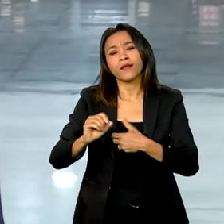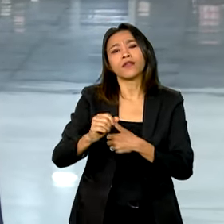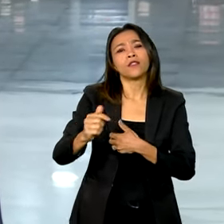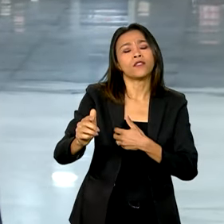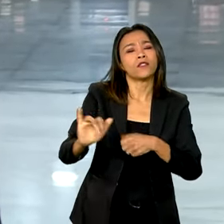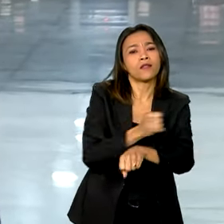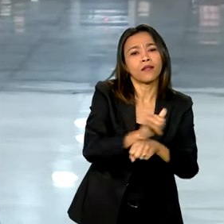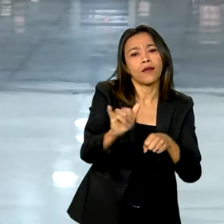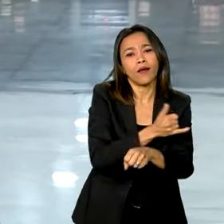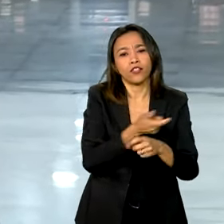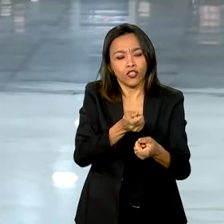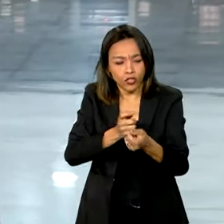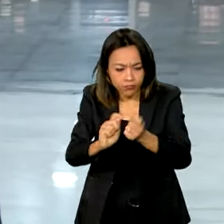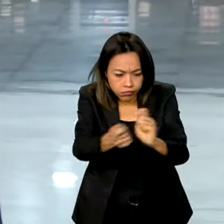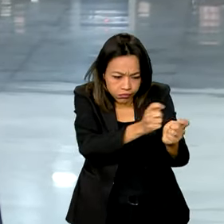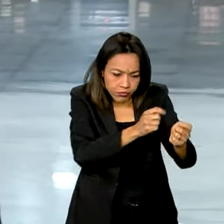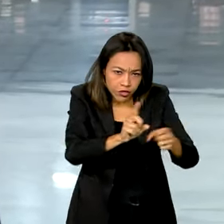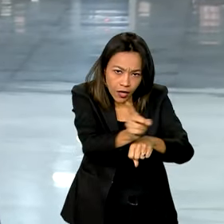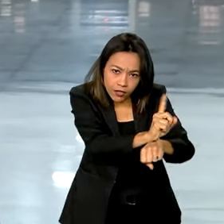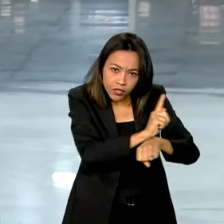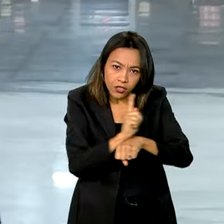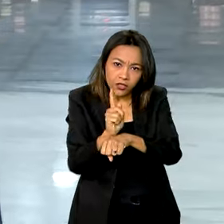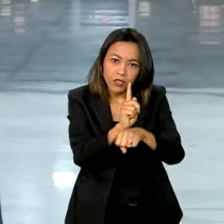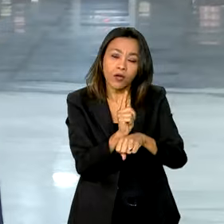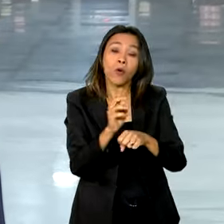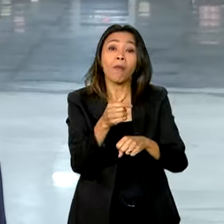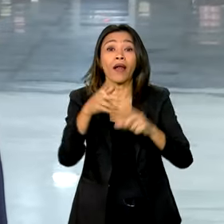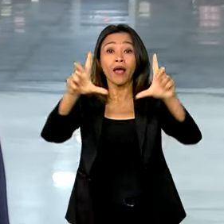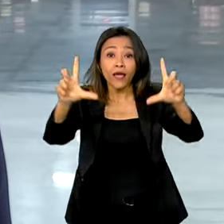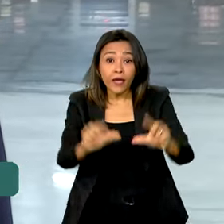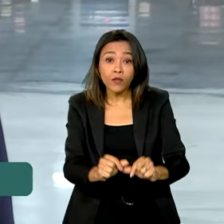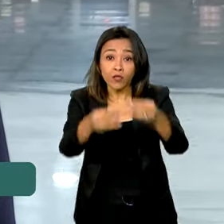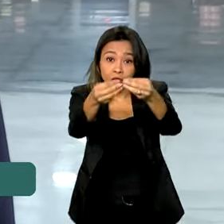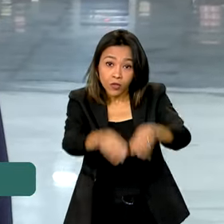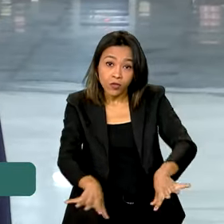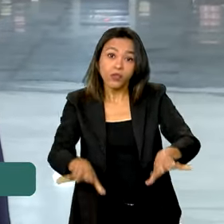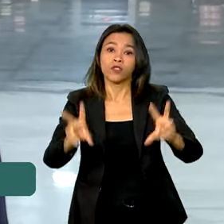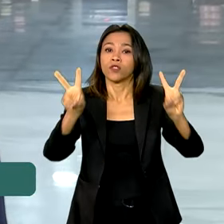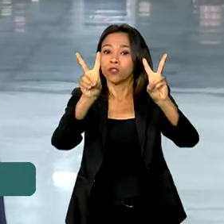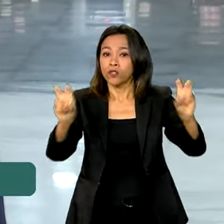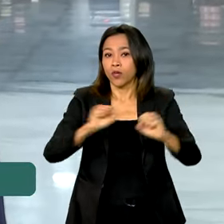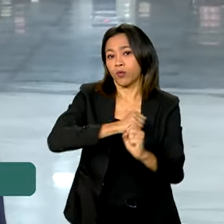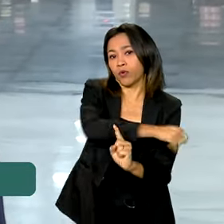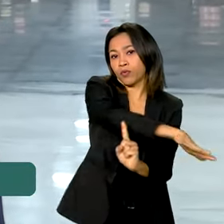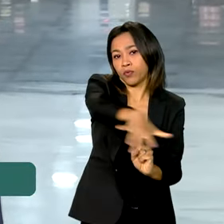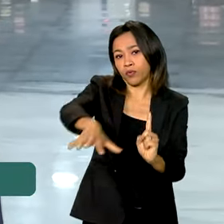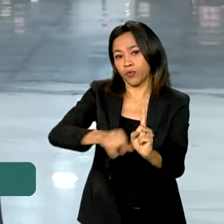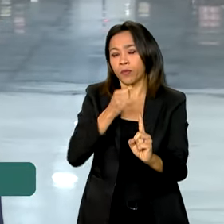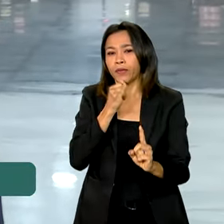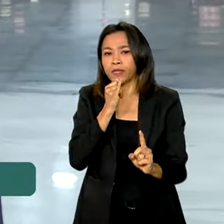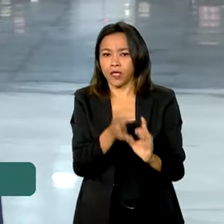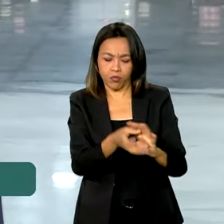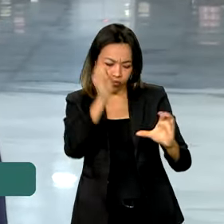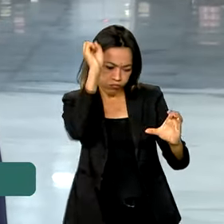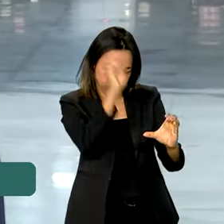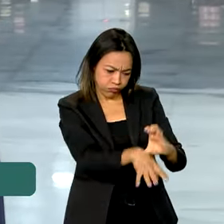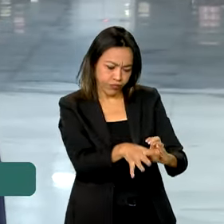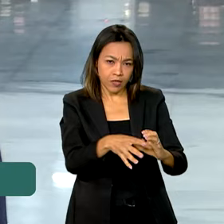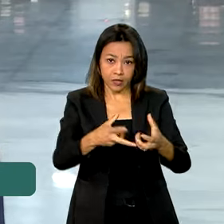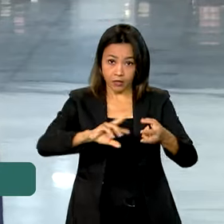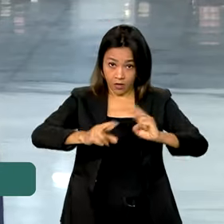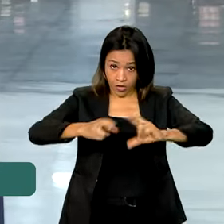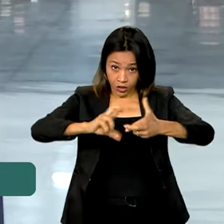gestão para reduzir os impactos de suas atividades para o meio ambiente, como descarte adequado de resíduos